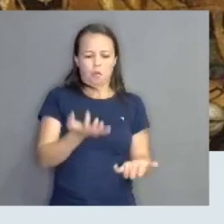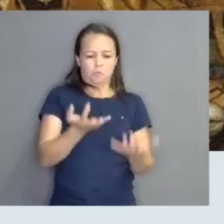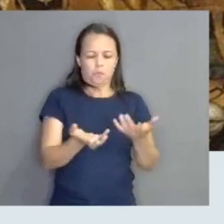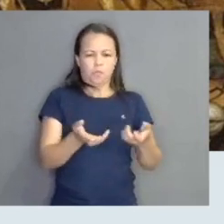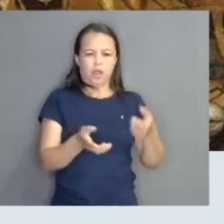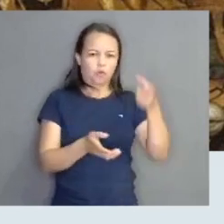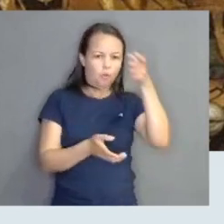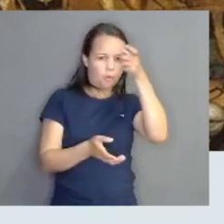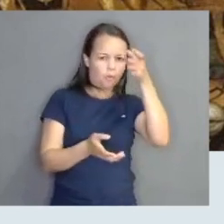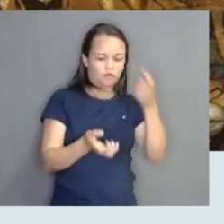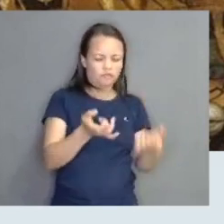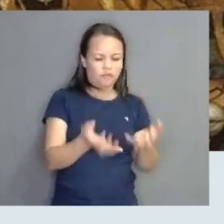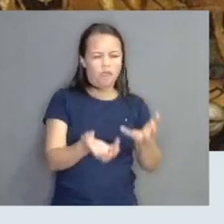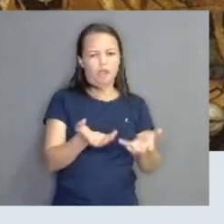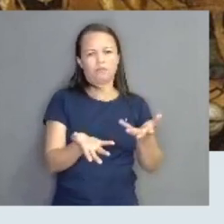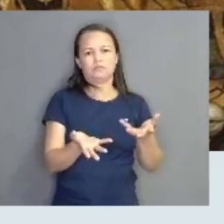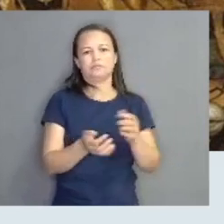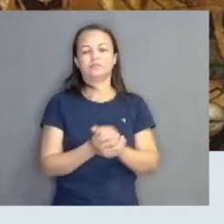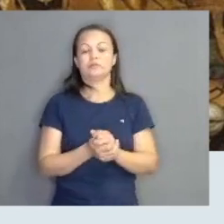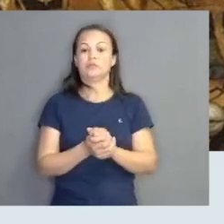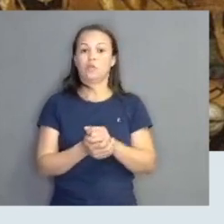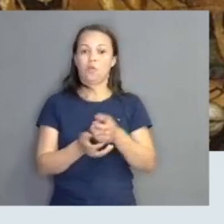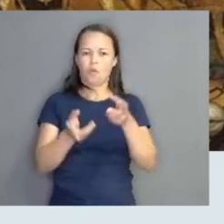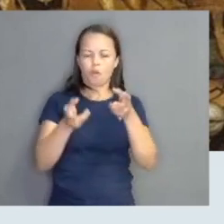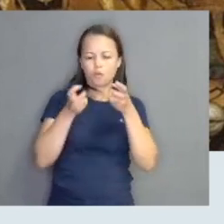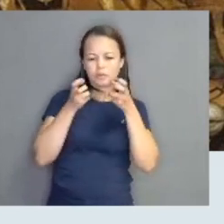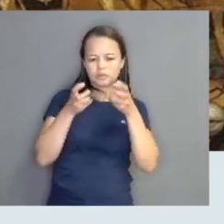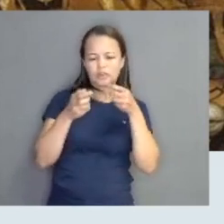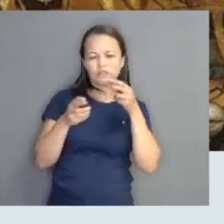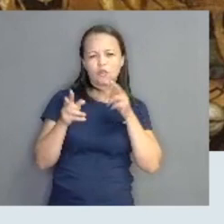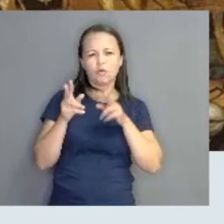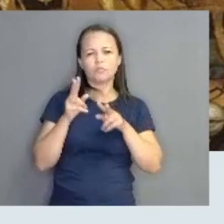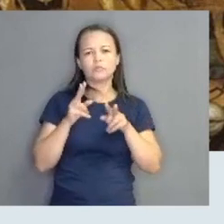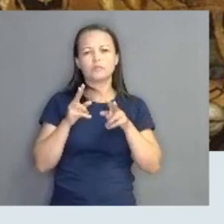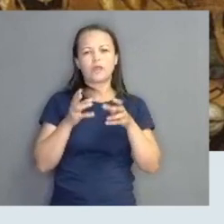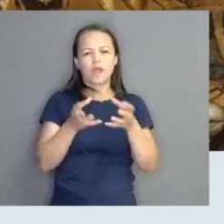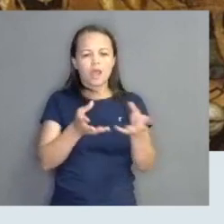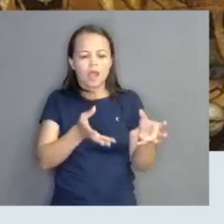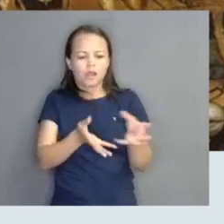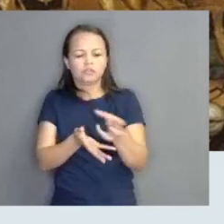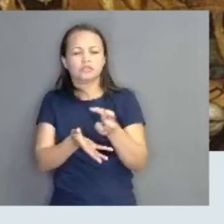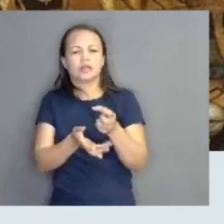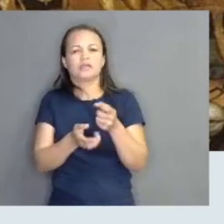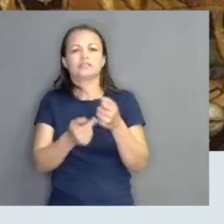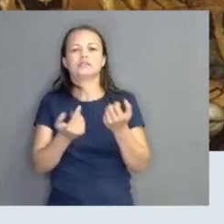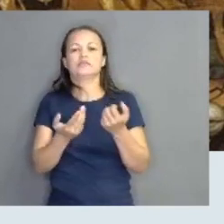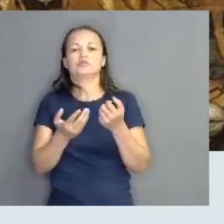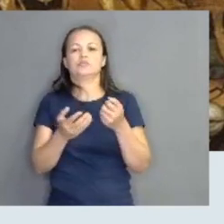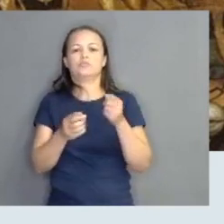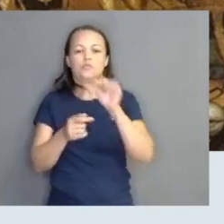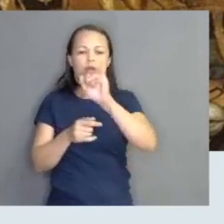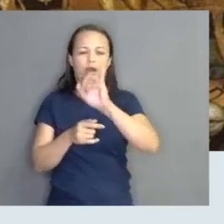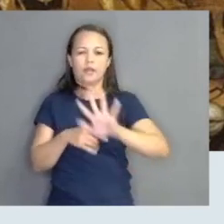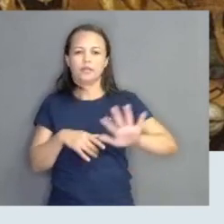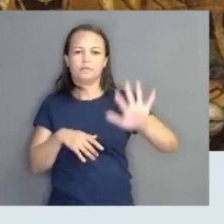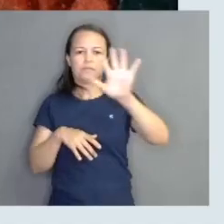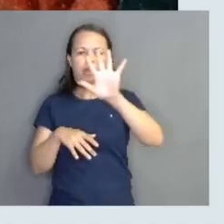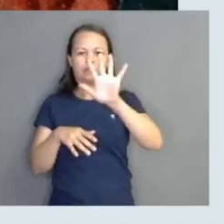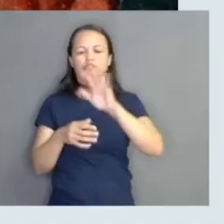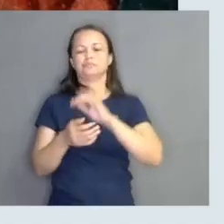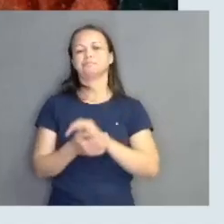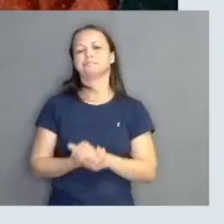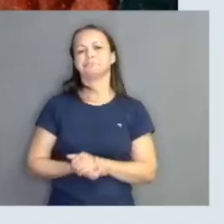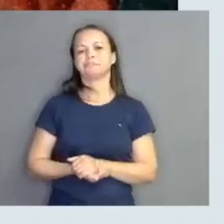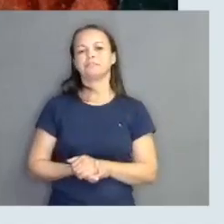como estamos resgatando a história a partir de uma obra de arte. Vamos passar para